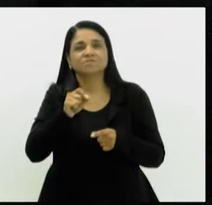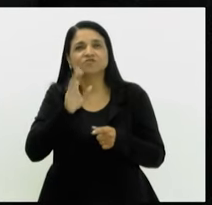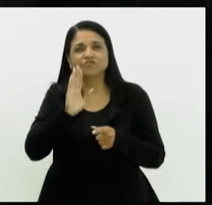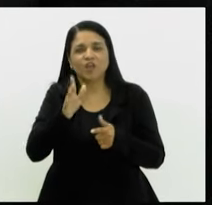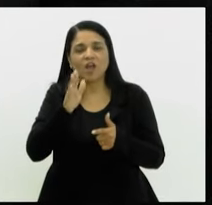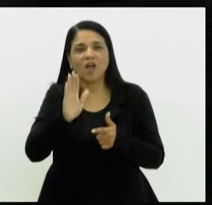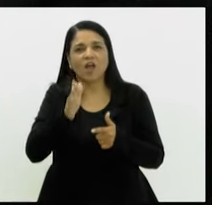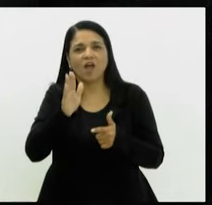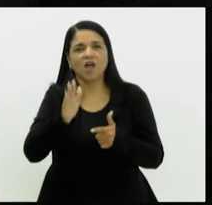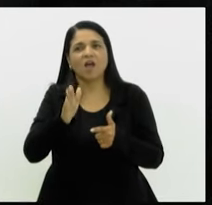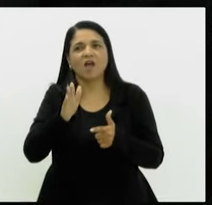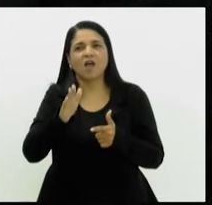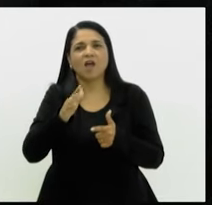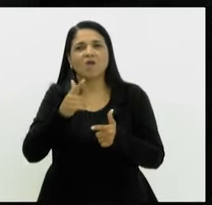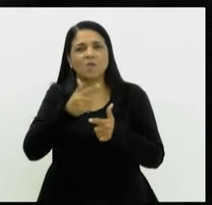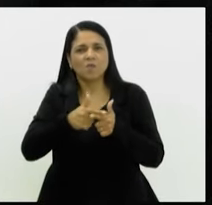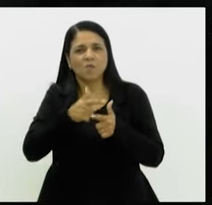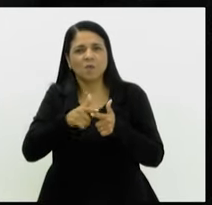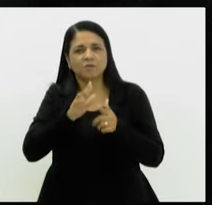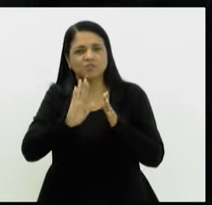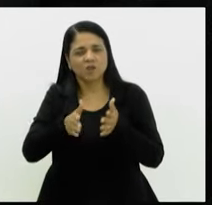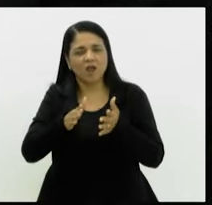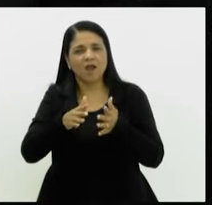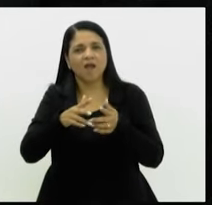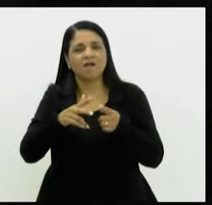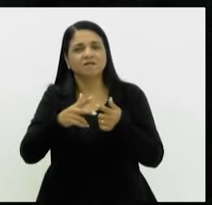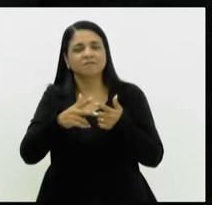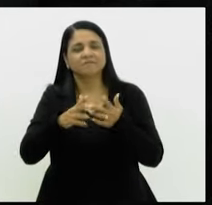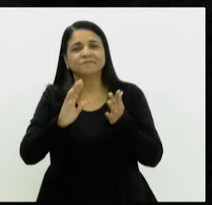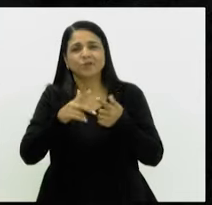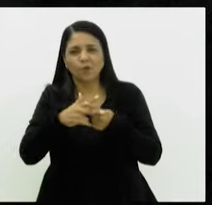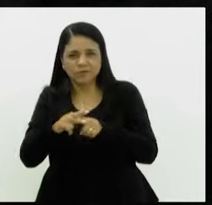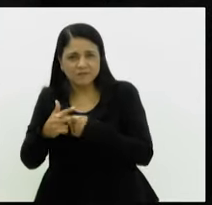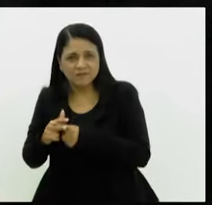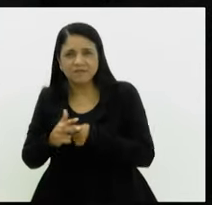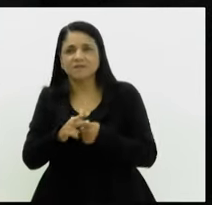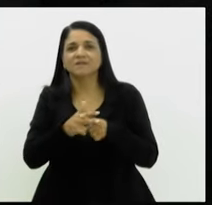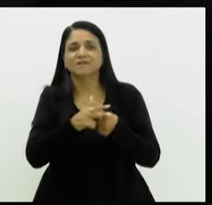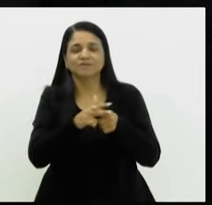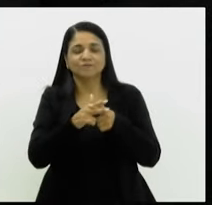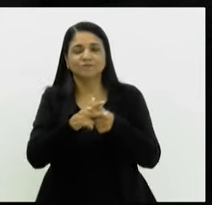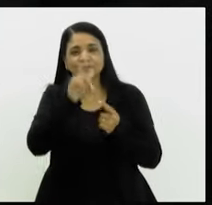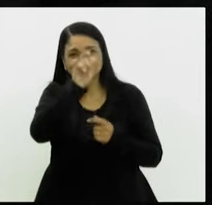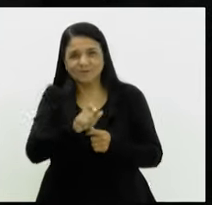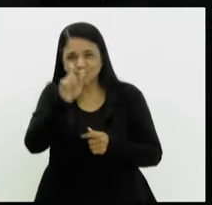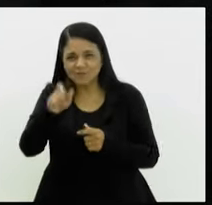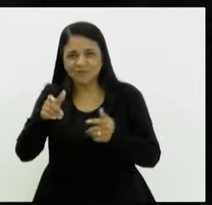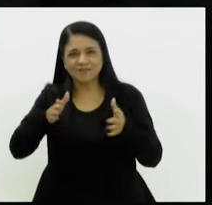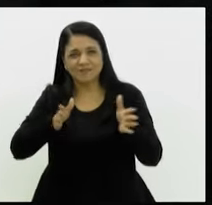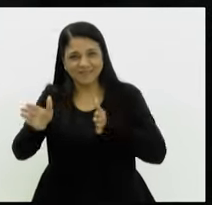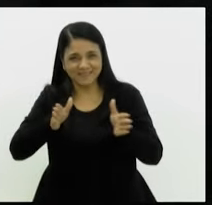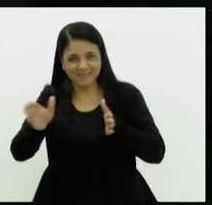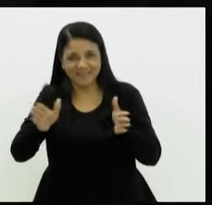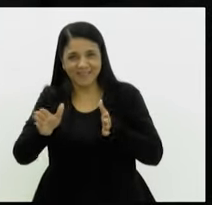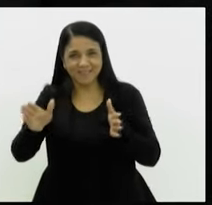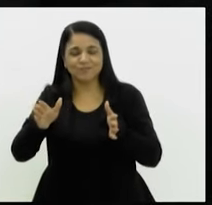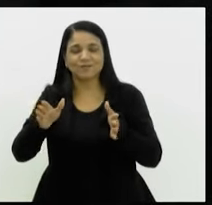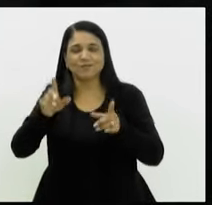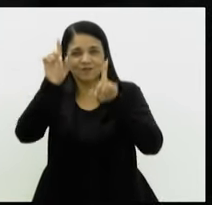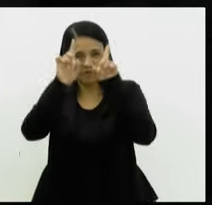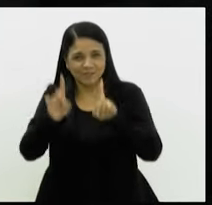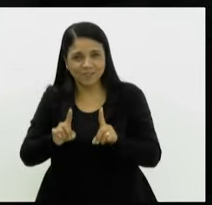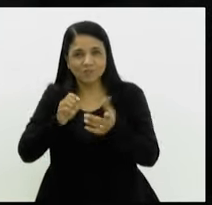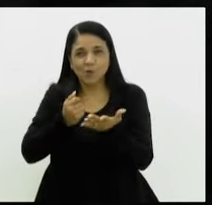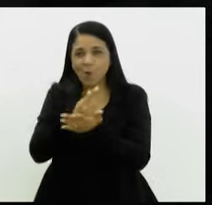que estava absolutamente depreciada no estado do Rio de Janeiro. Então, pessoas com deficiência vão ter acesso à compra dos seus